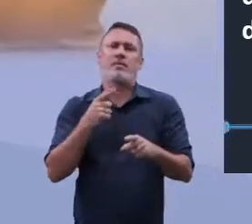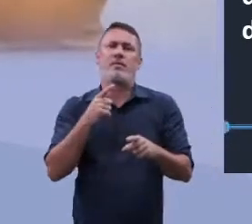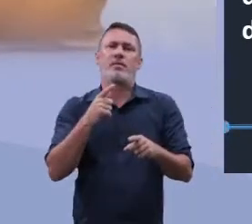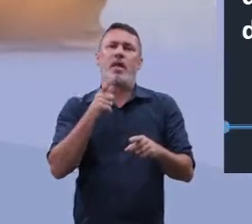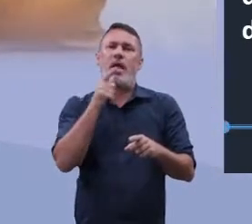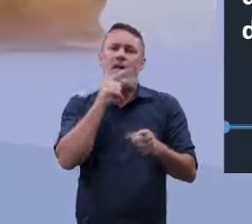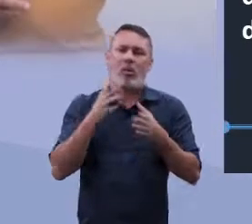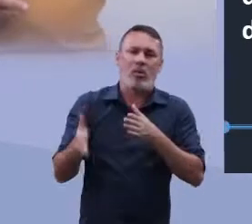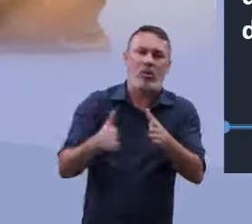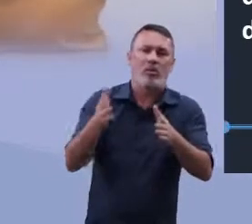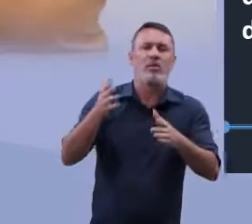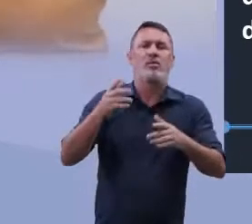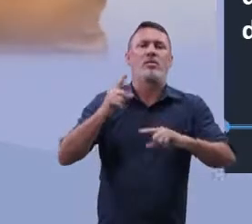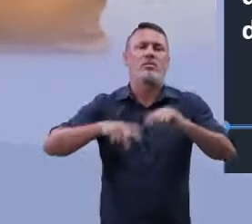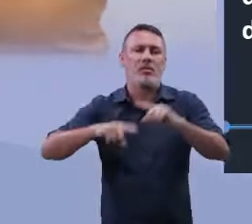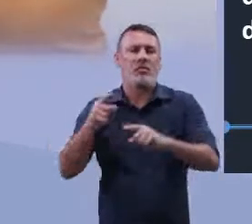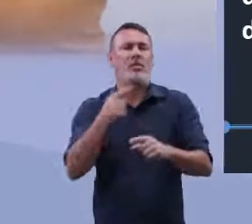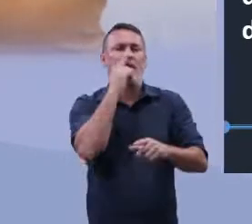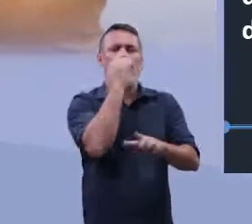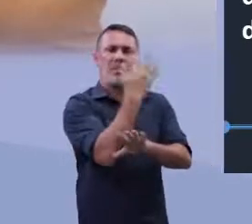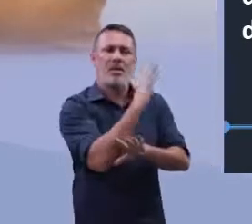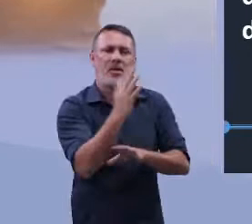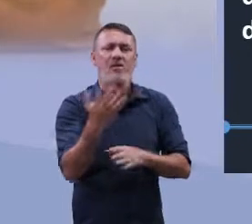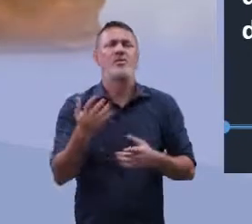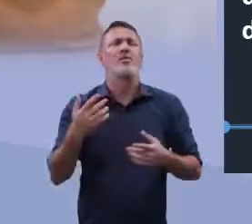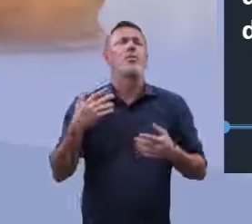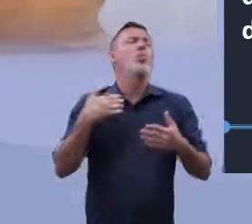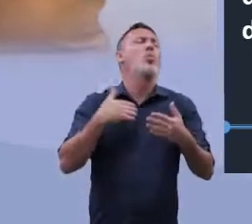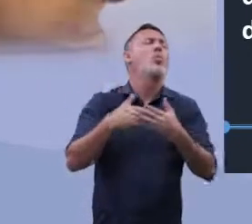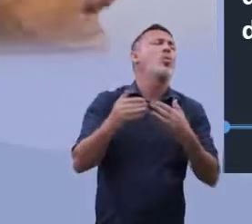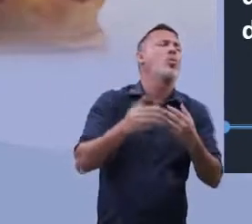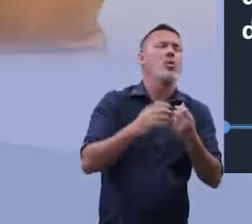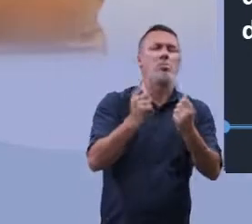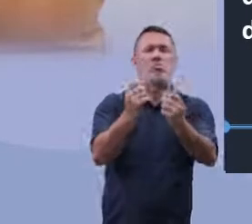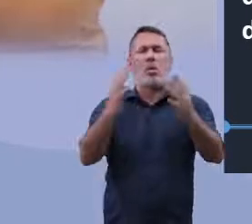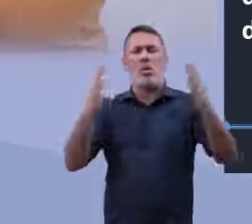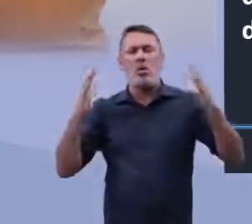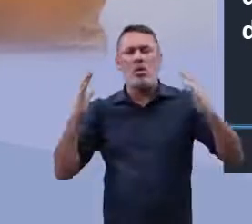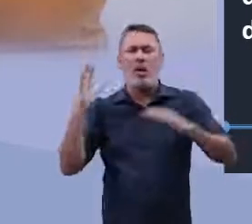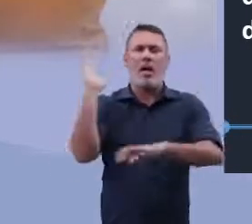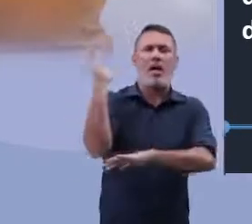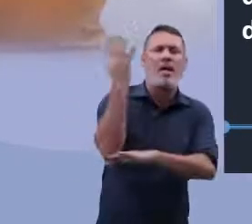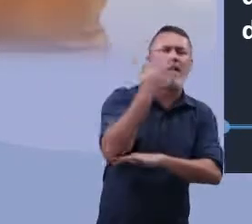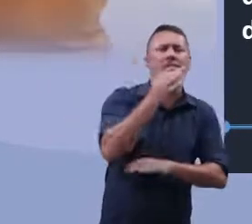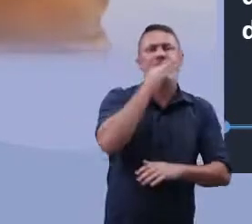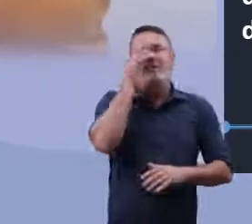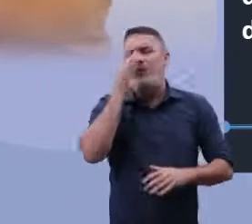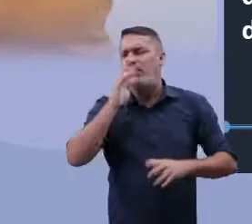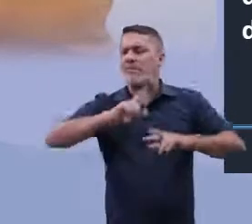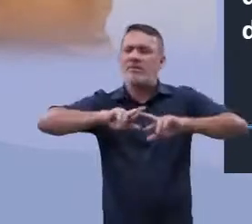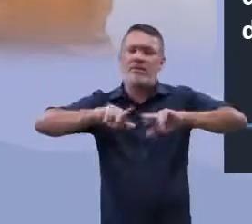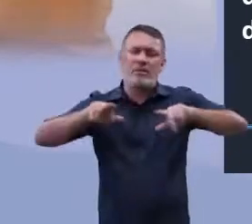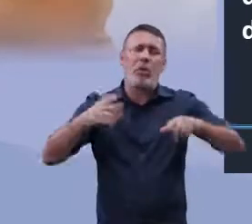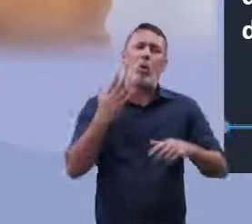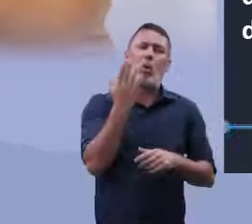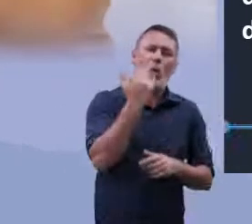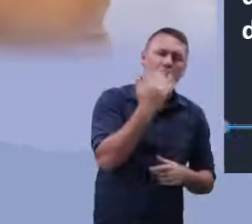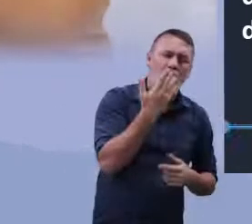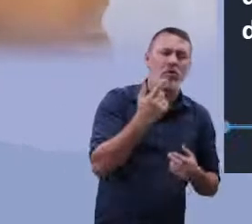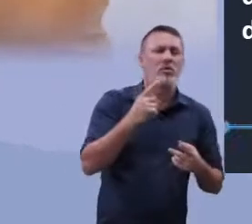questões de recursos hídricos, nós estamos falando de questões ambientais, de florestas, até questão de alimentação, né,